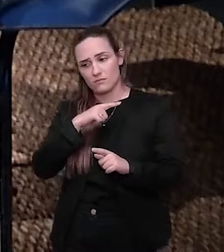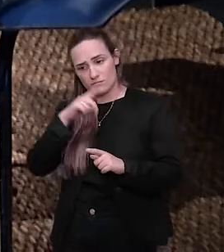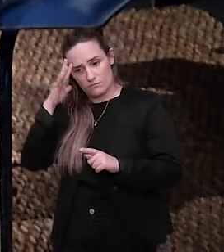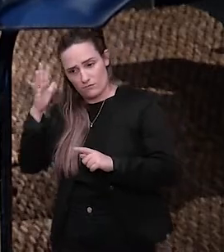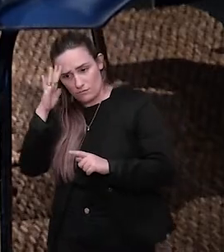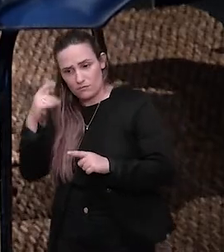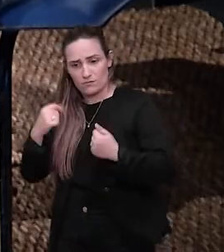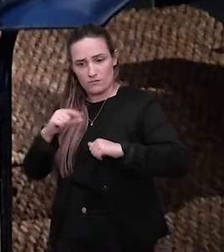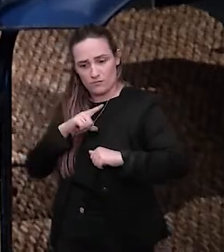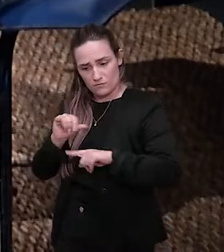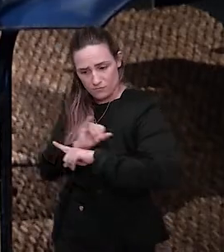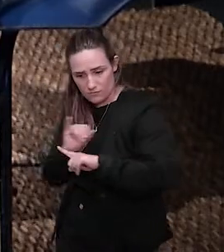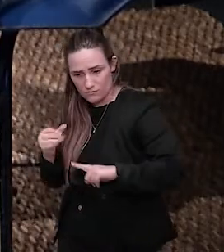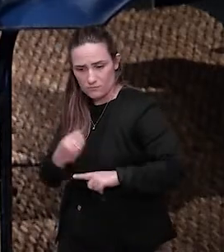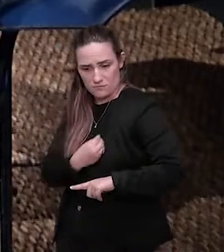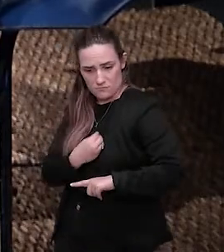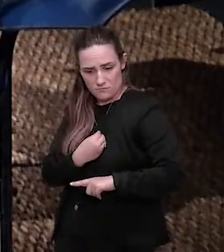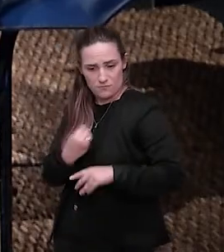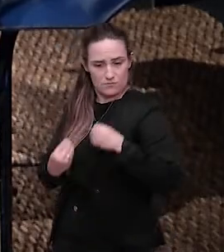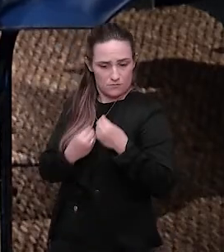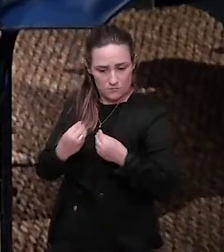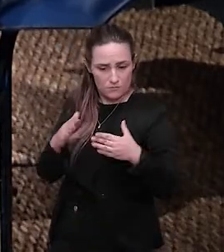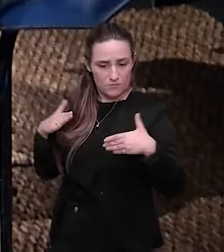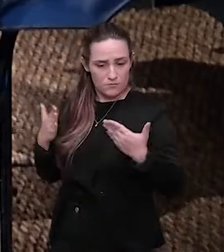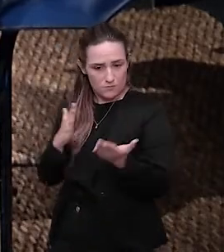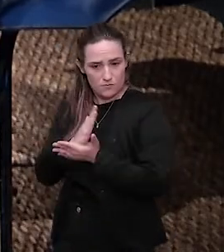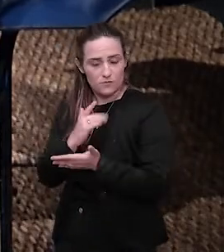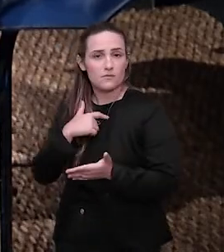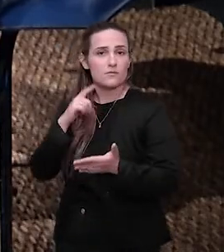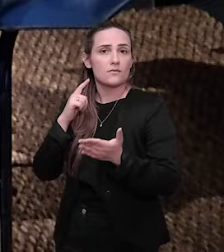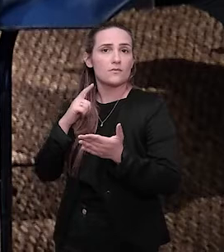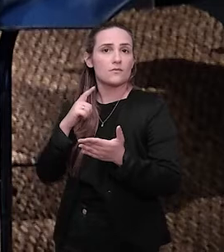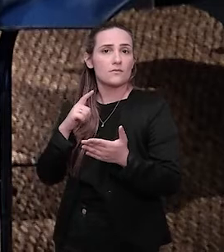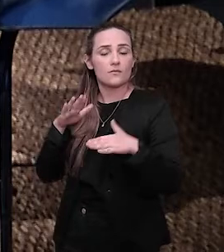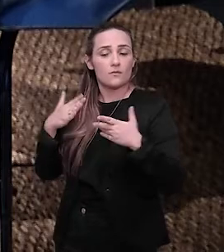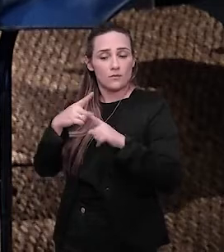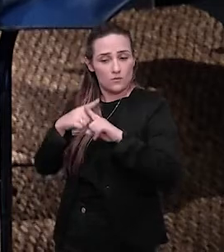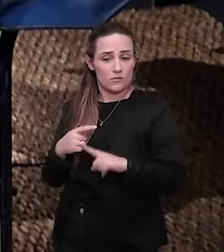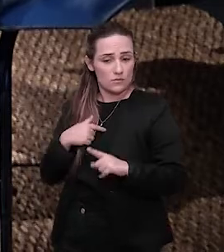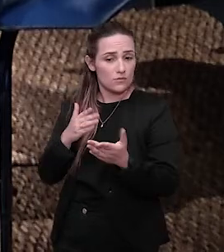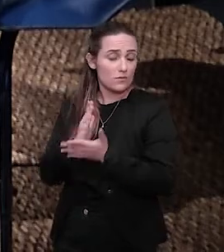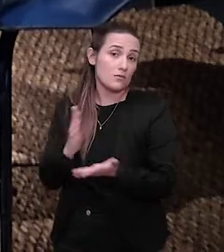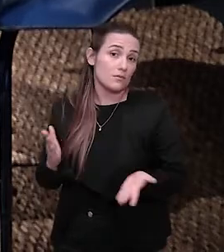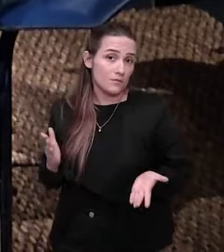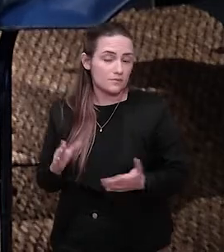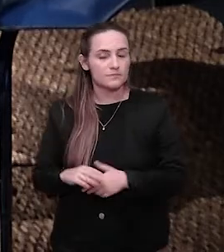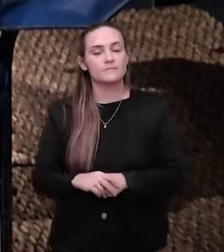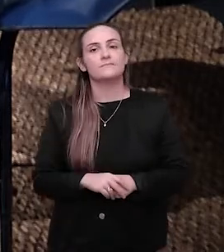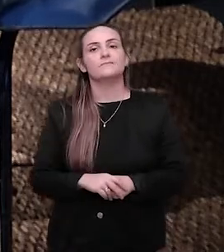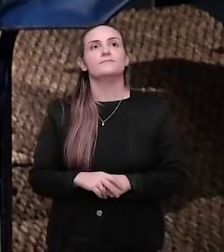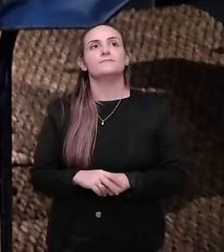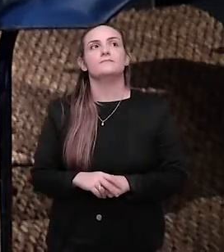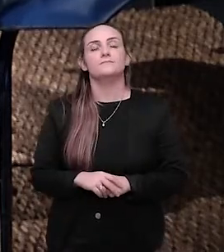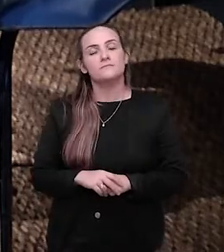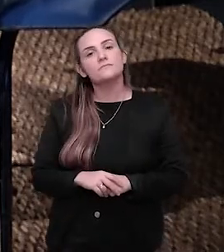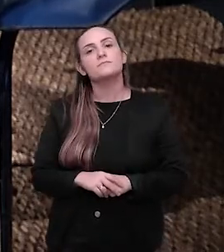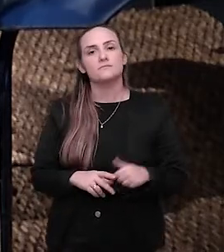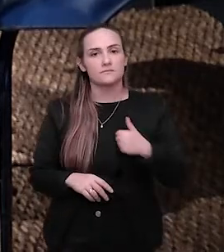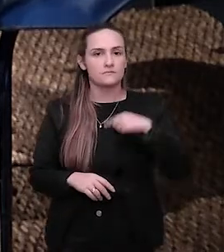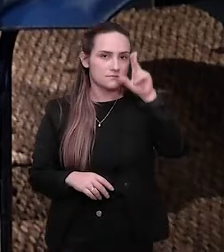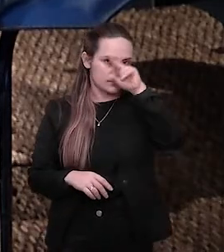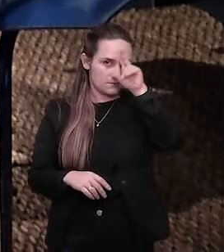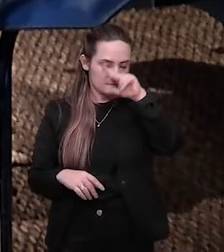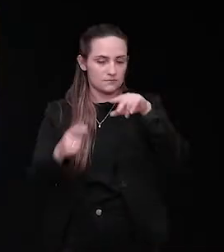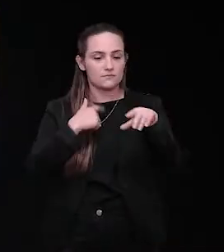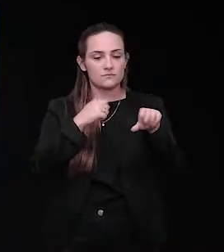que sonhar. Ou seja, tenho um sonho, vou me organizar, vou ter uma estratégia, um concurso para poder ter condições financeiras para fazer o outro